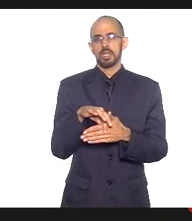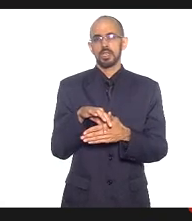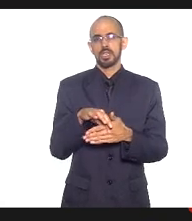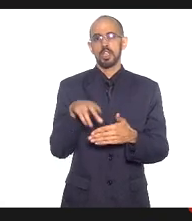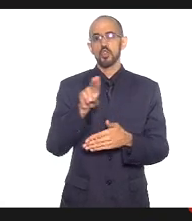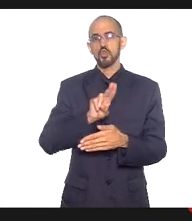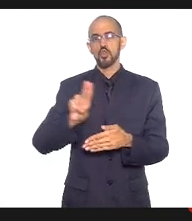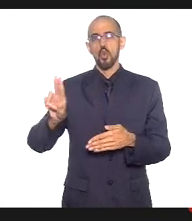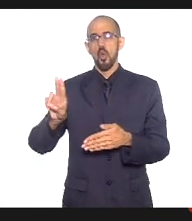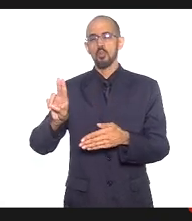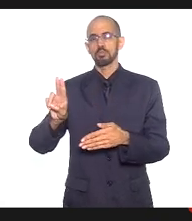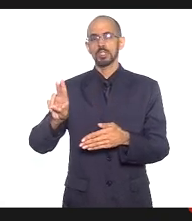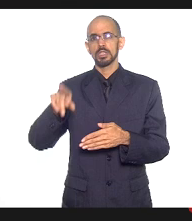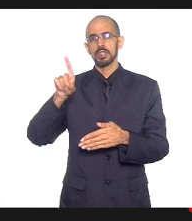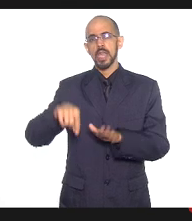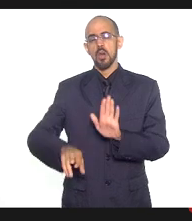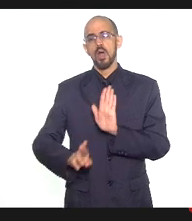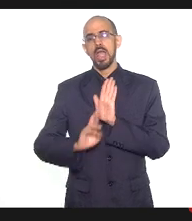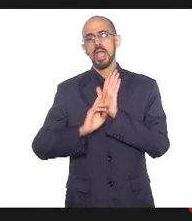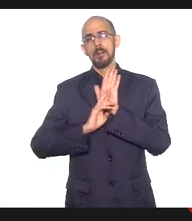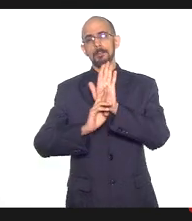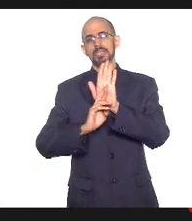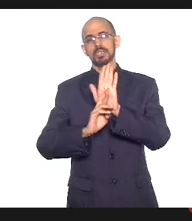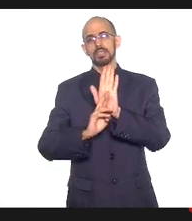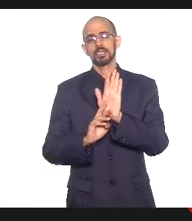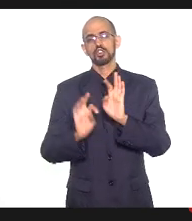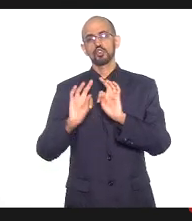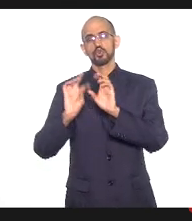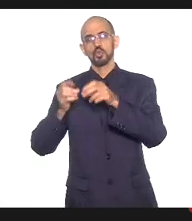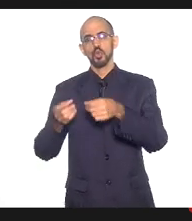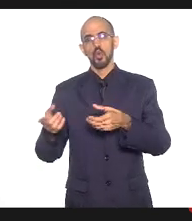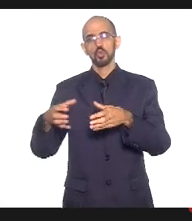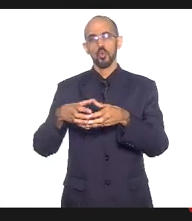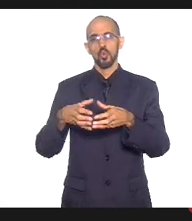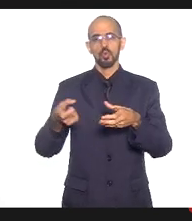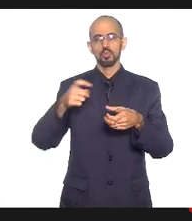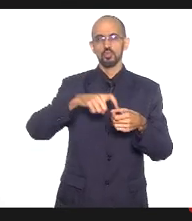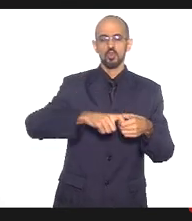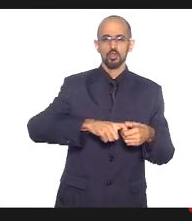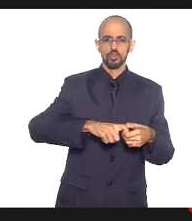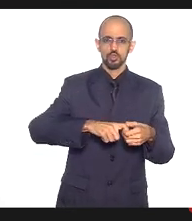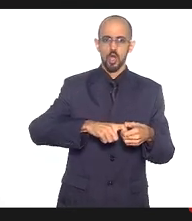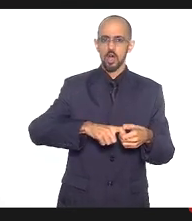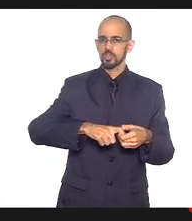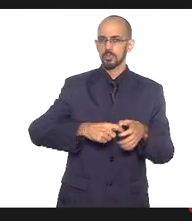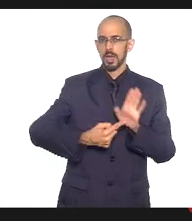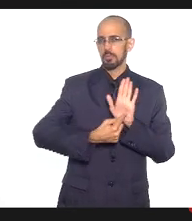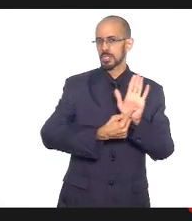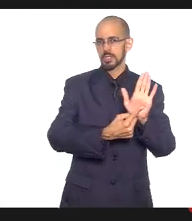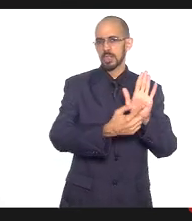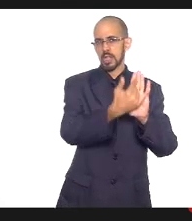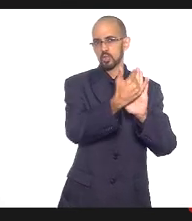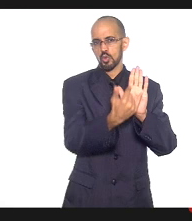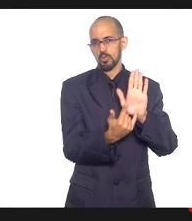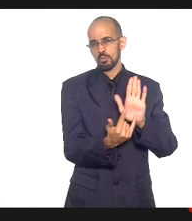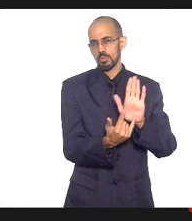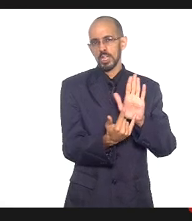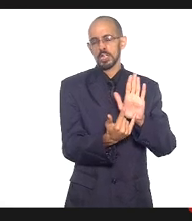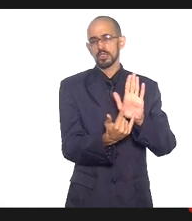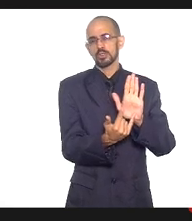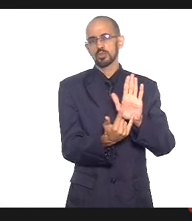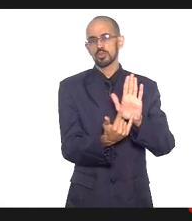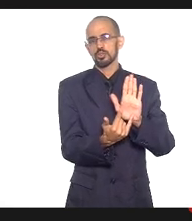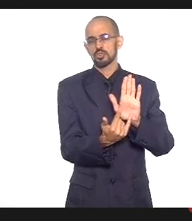do consórcio, representando em discussões ou em apresentação de documentos,